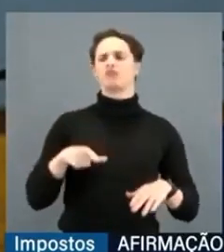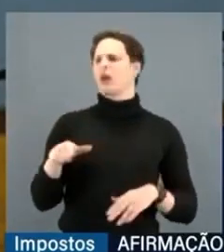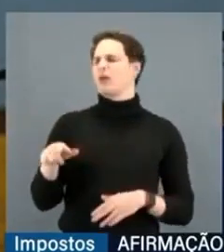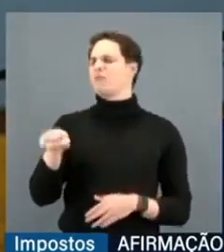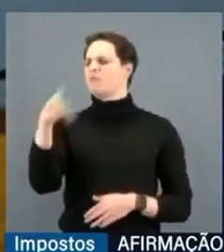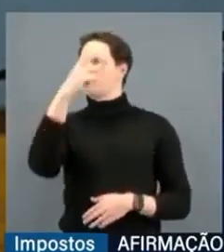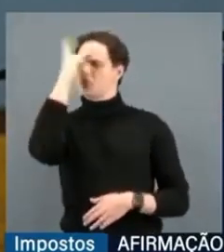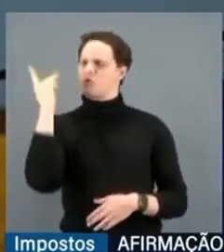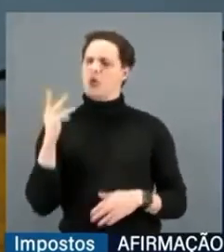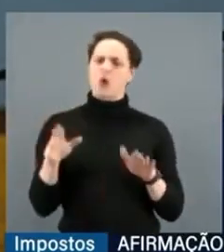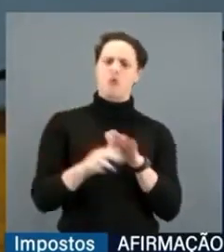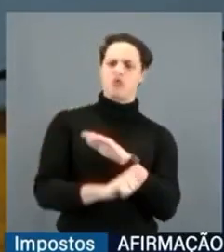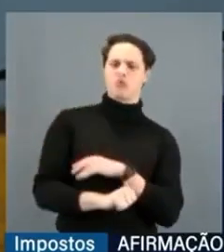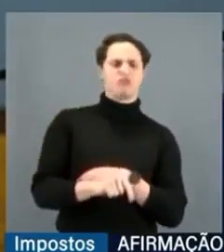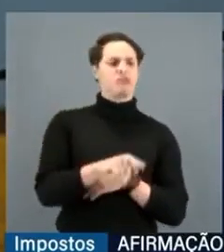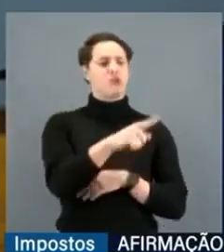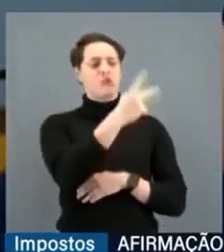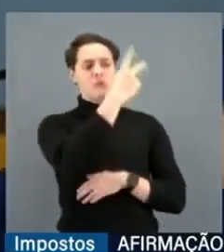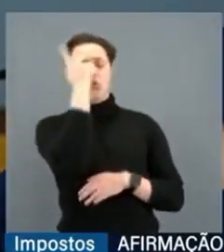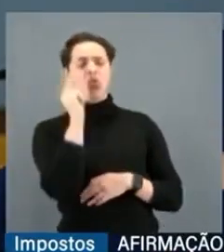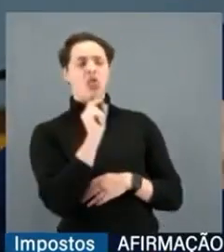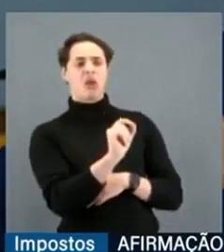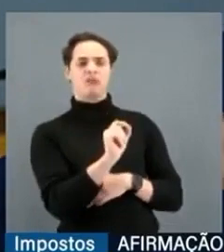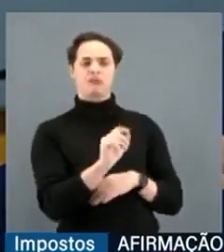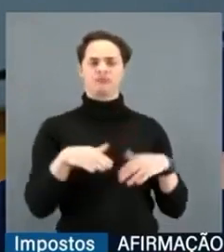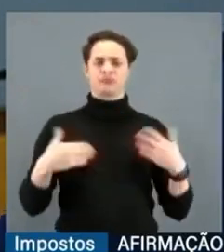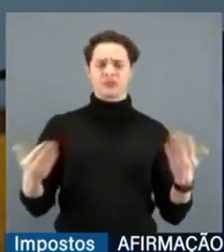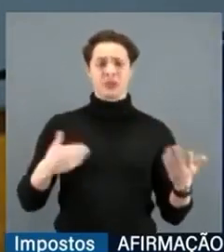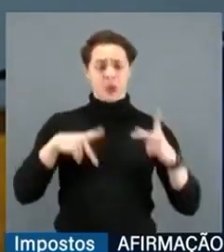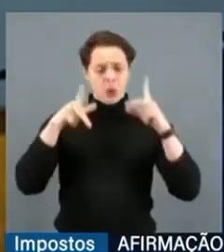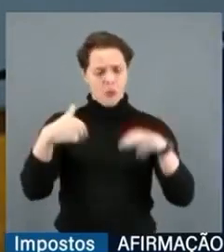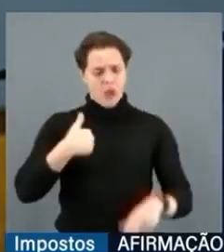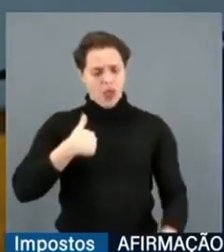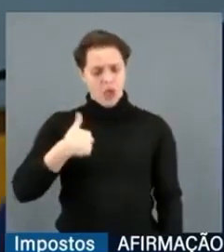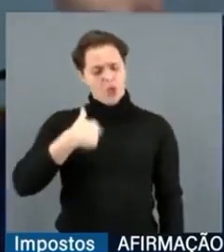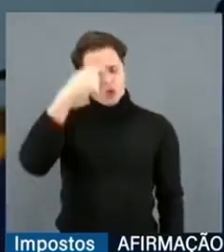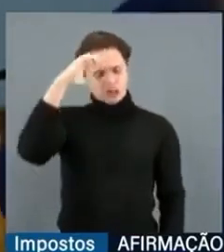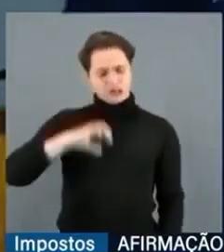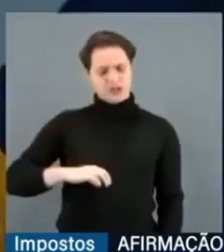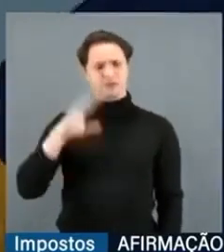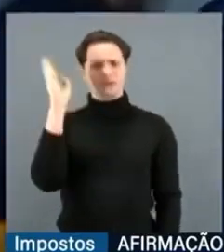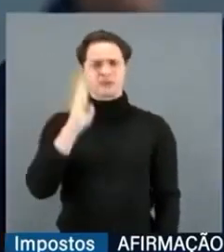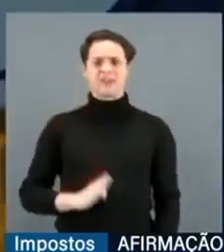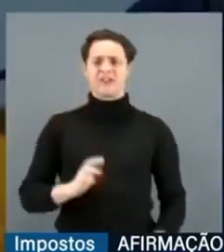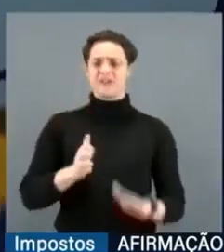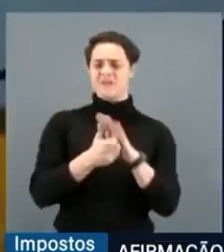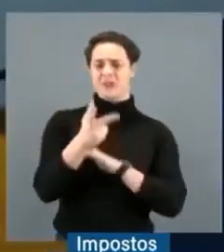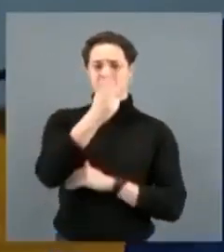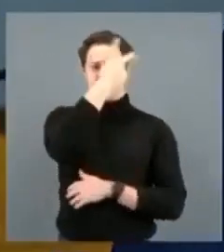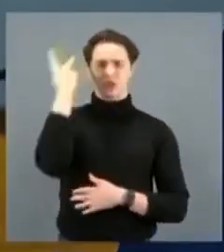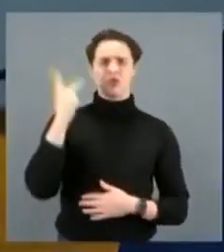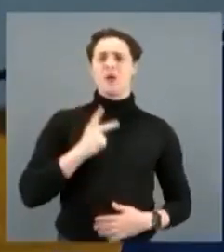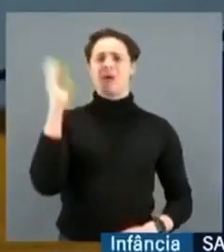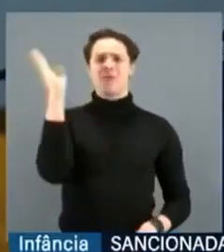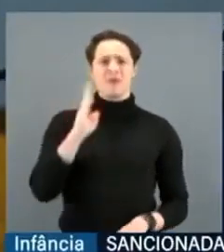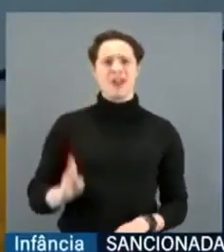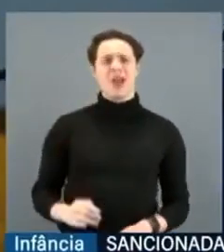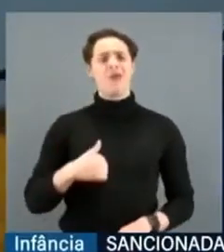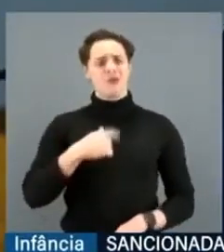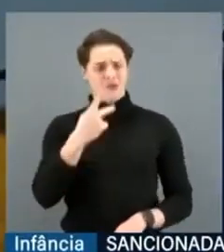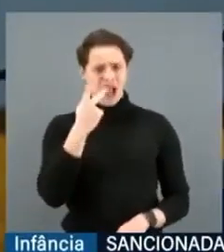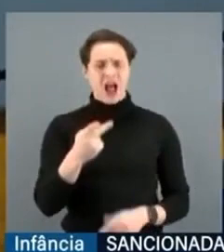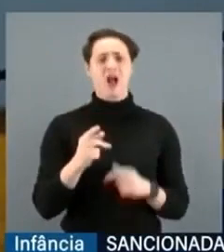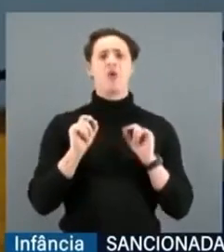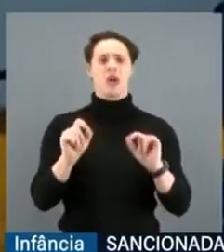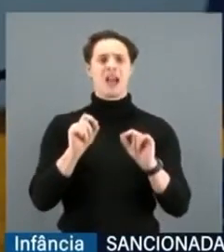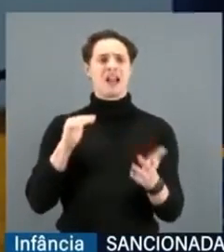dinheiro na cueca, Beltrano não sei o quê. E como eu, esse cidadão aqui brasileiro, milhões de brasileiros, e aí eu vou falar uma coisa que